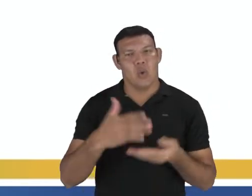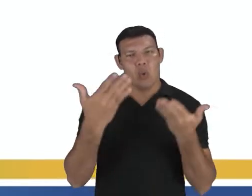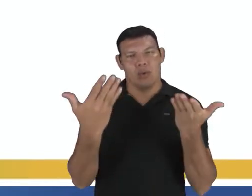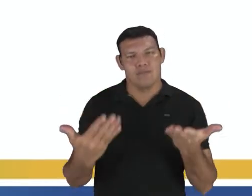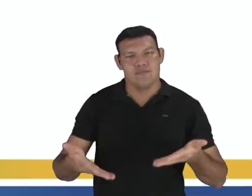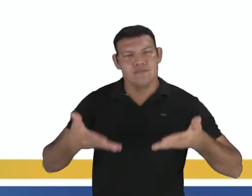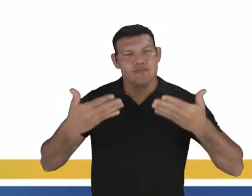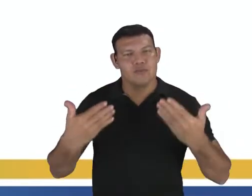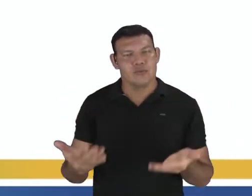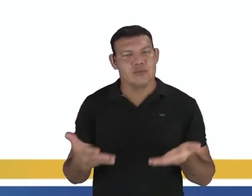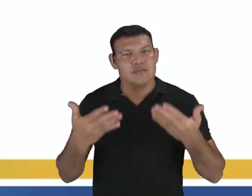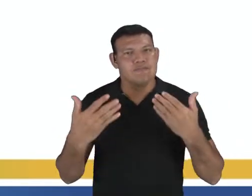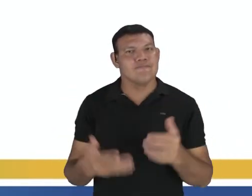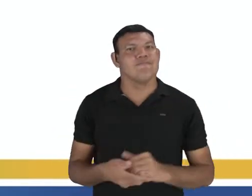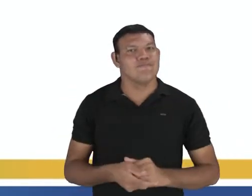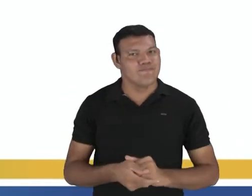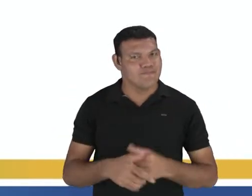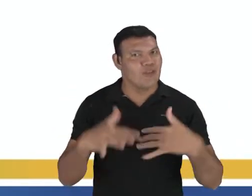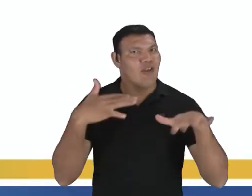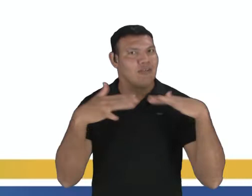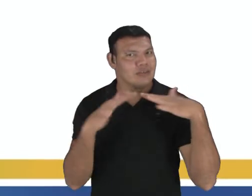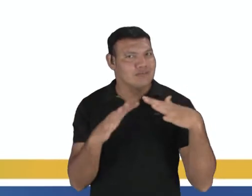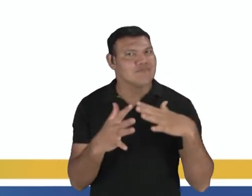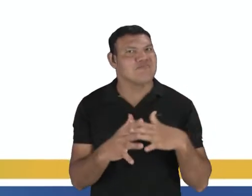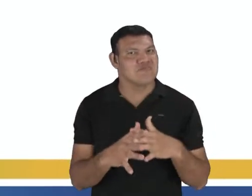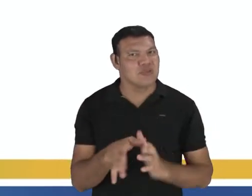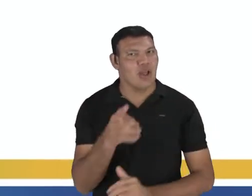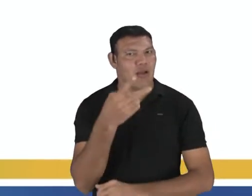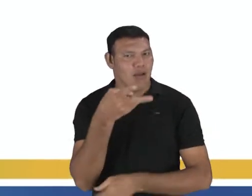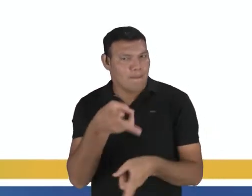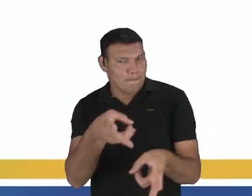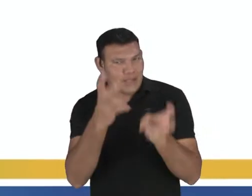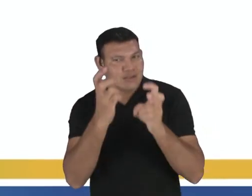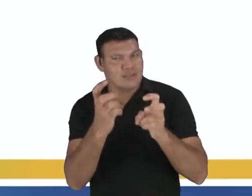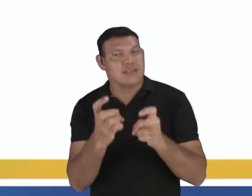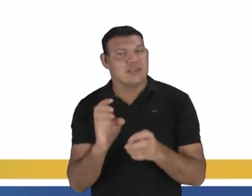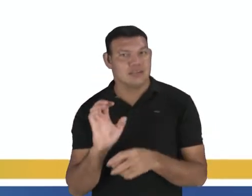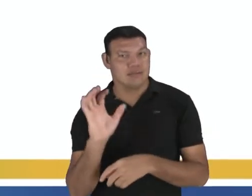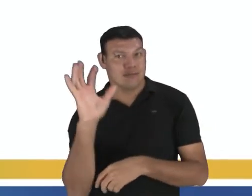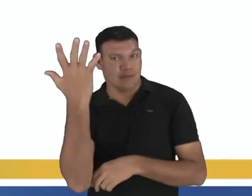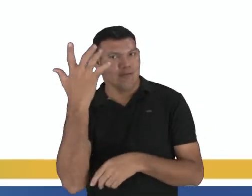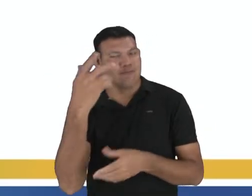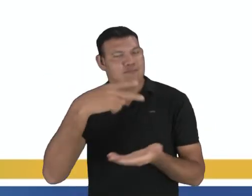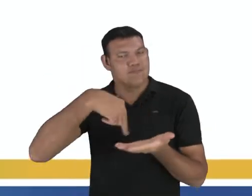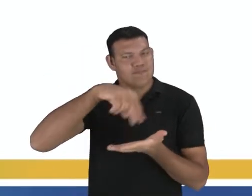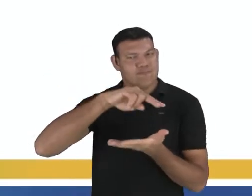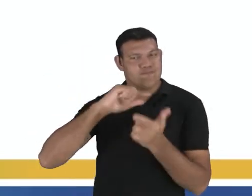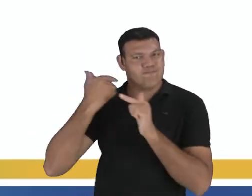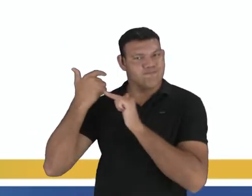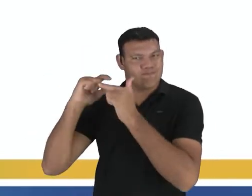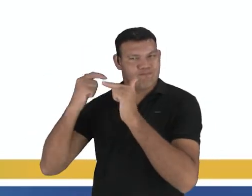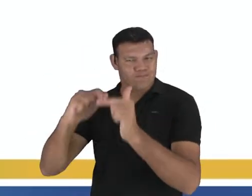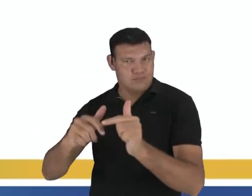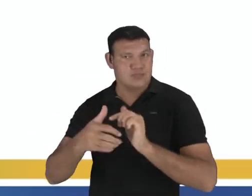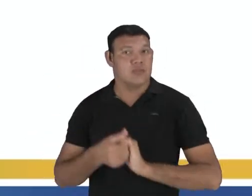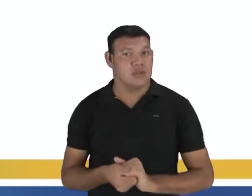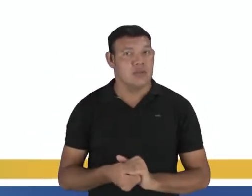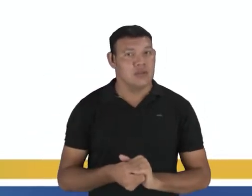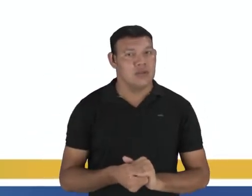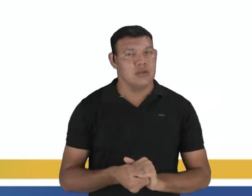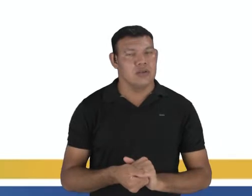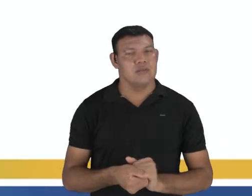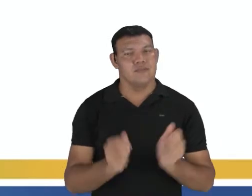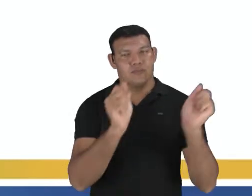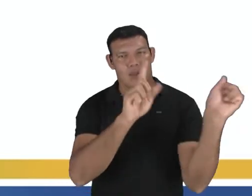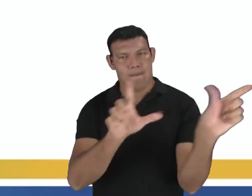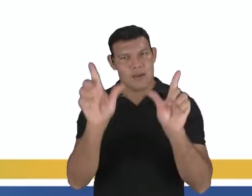dos movimentos que muitas vezes nós vemos em espetáculos de dança clássica, tá, gente? E aí observem também no